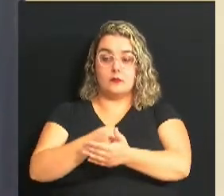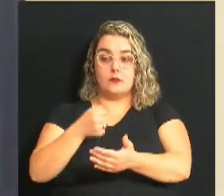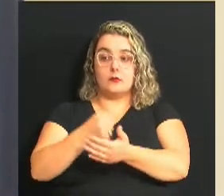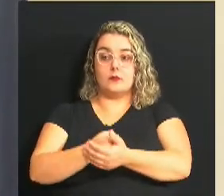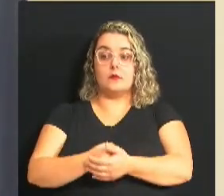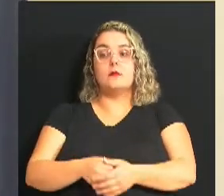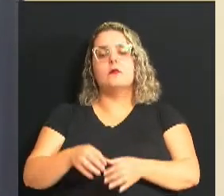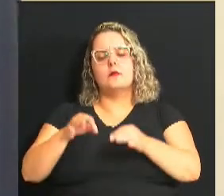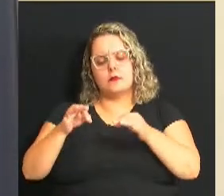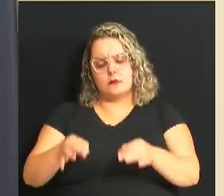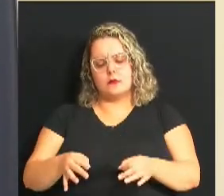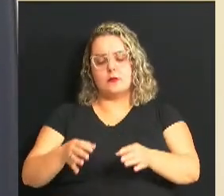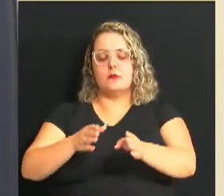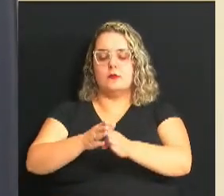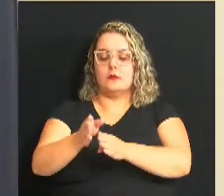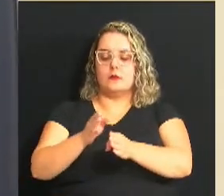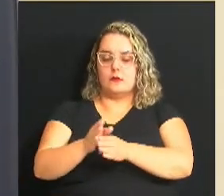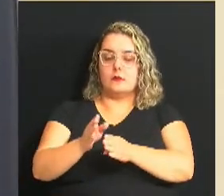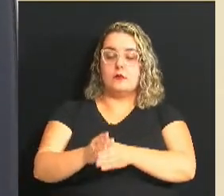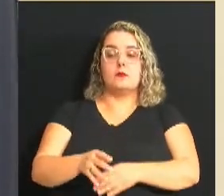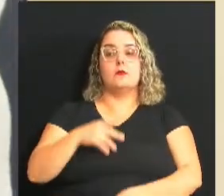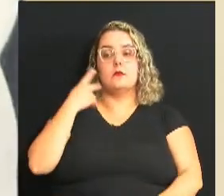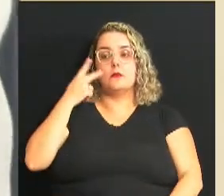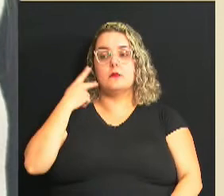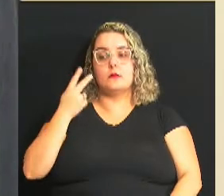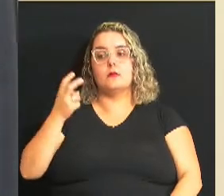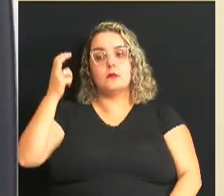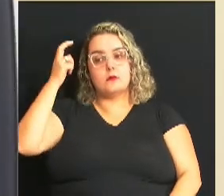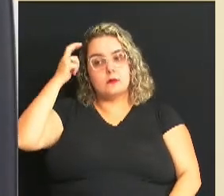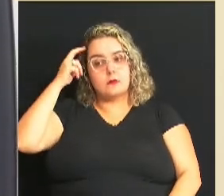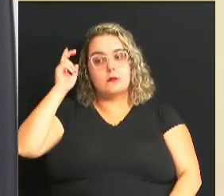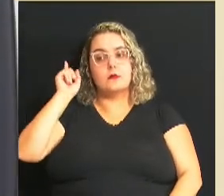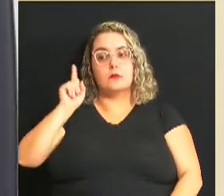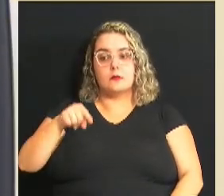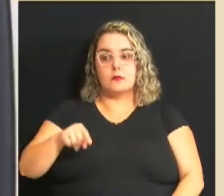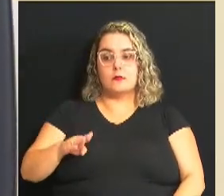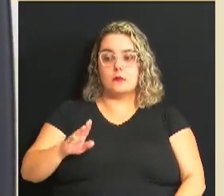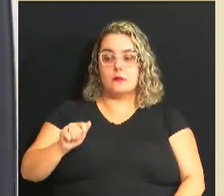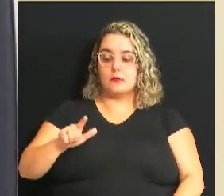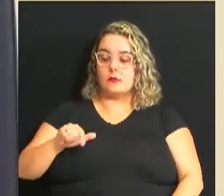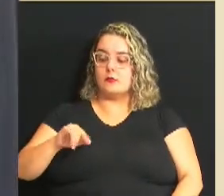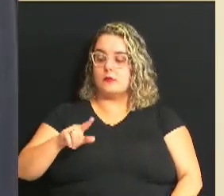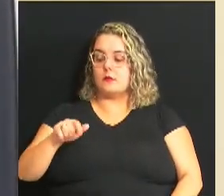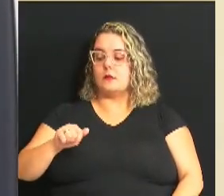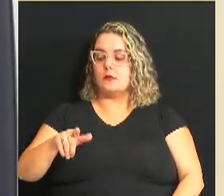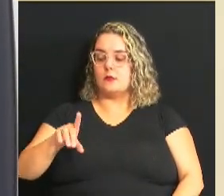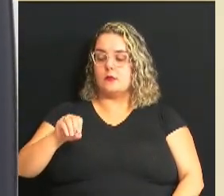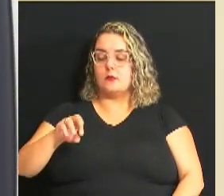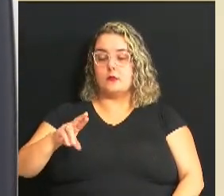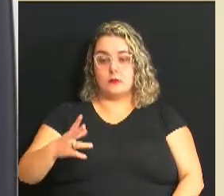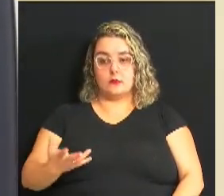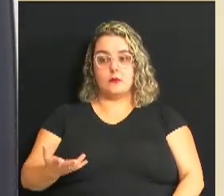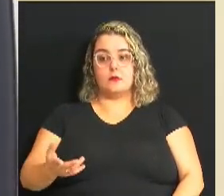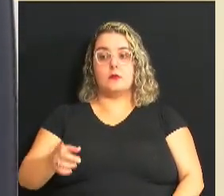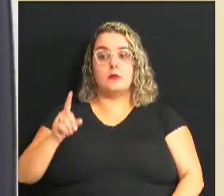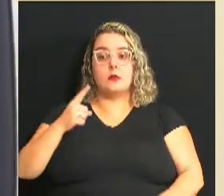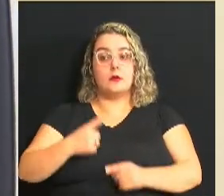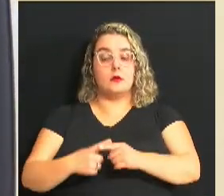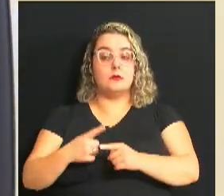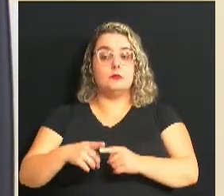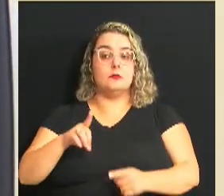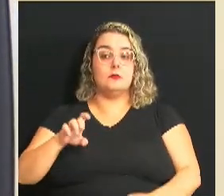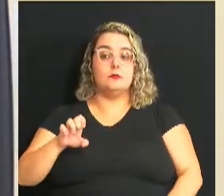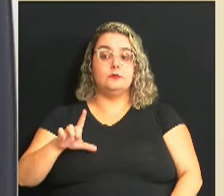que o Conselho de Política Cultural, ele é um balizador da política pública, porque ele é deliberativo, e isso